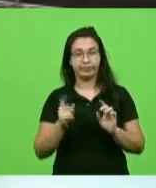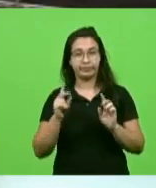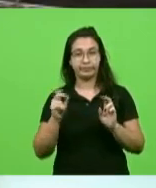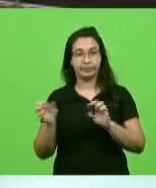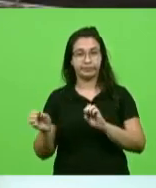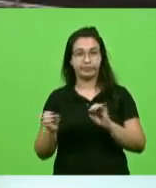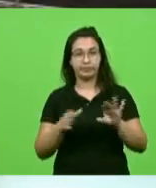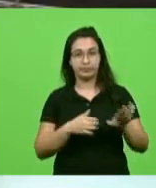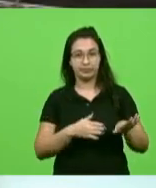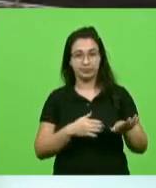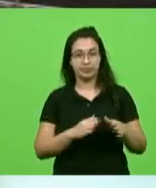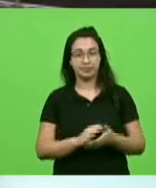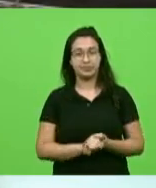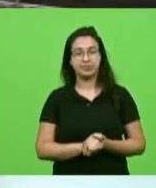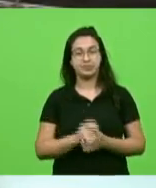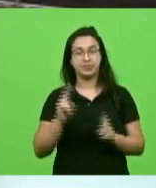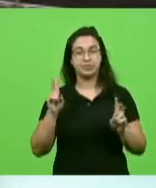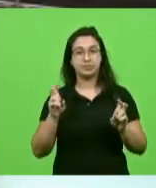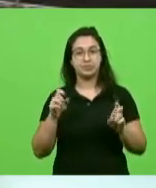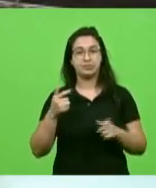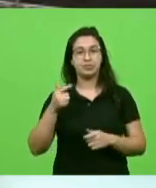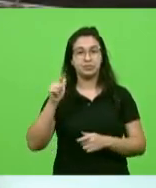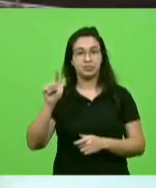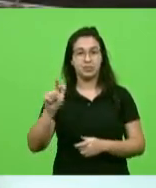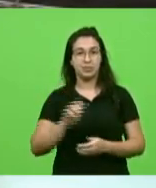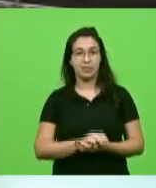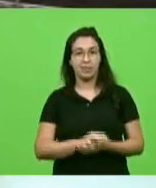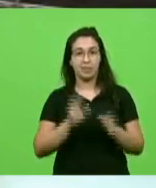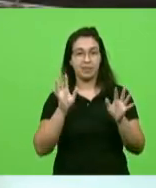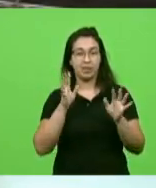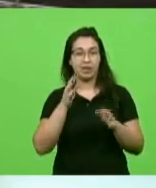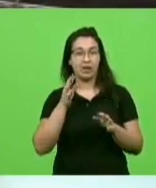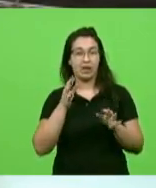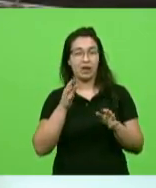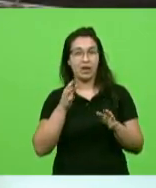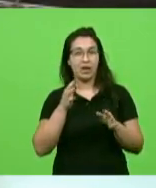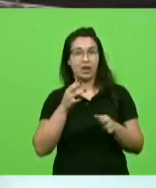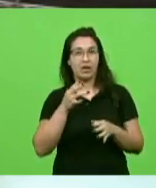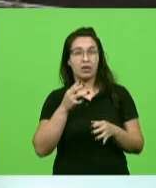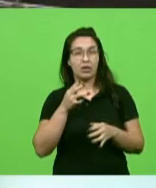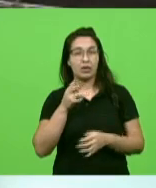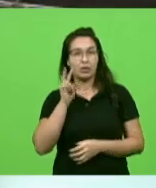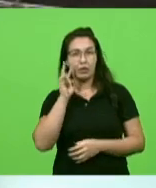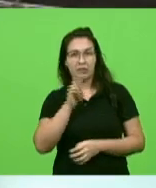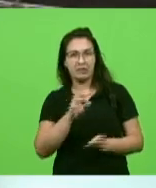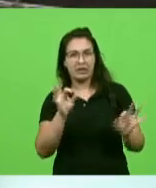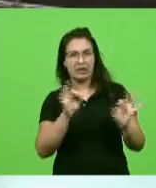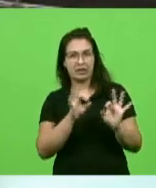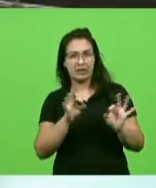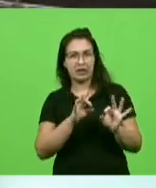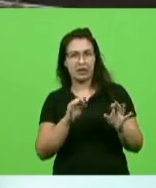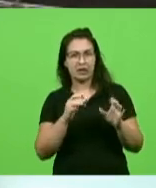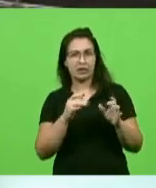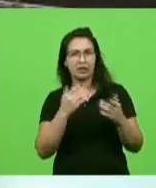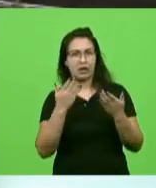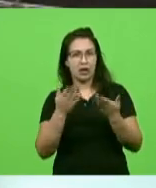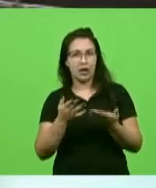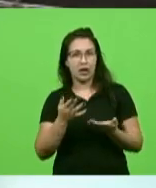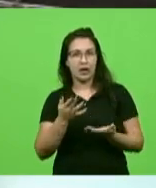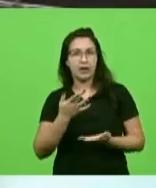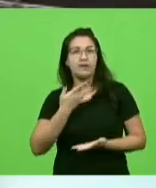"de fato não nos parece haver qualquer Conduta do governador que pudesse caracterizar